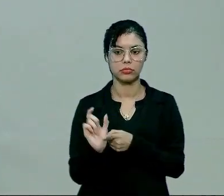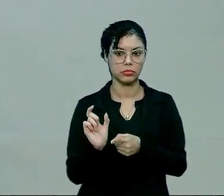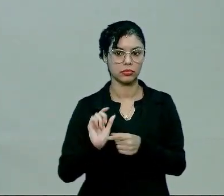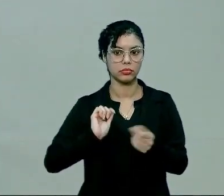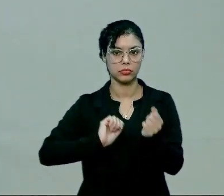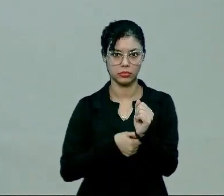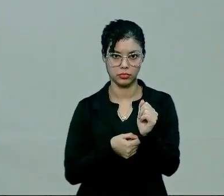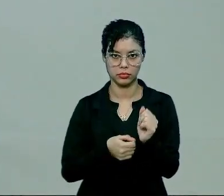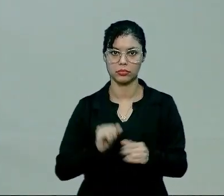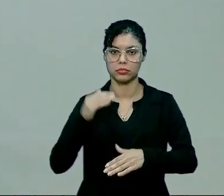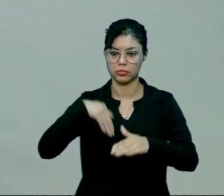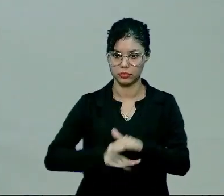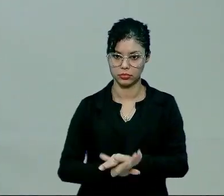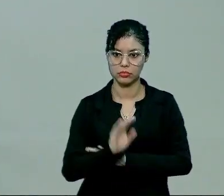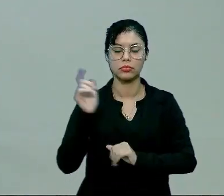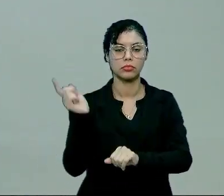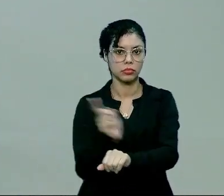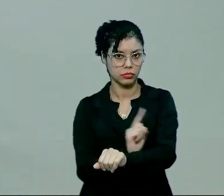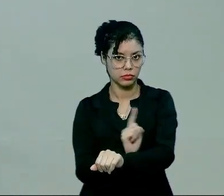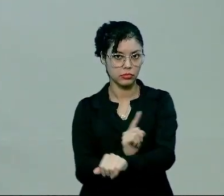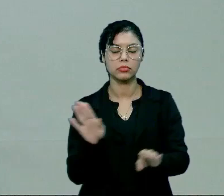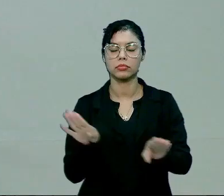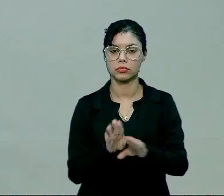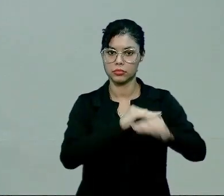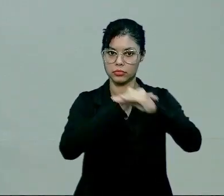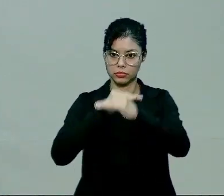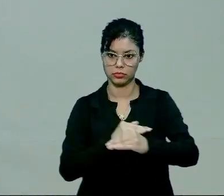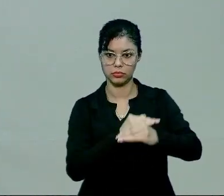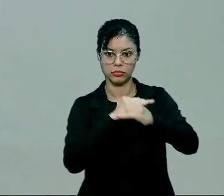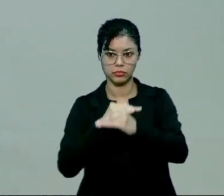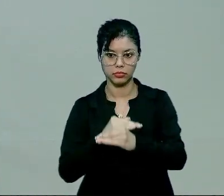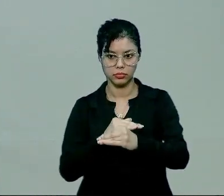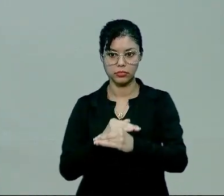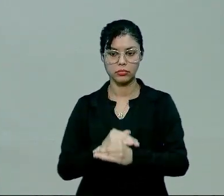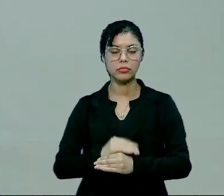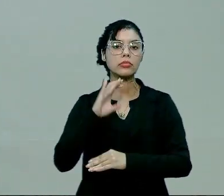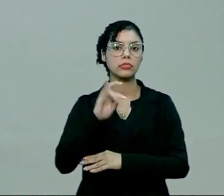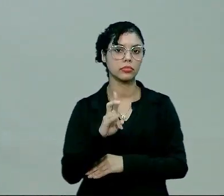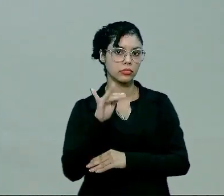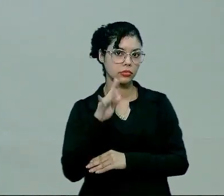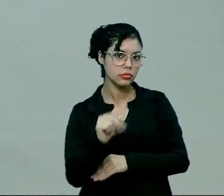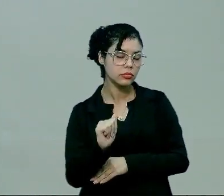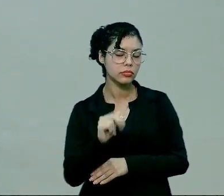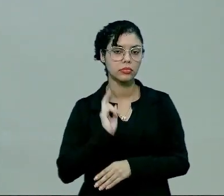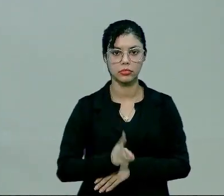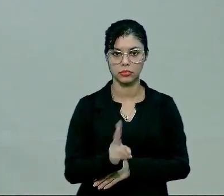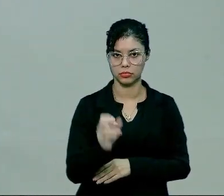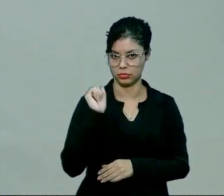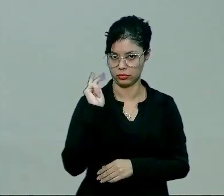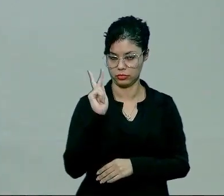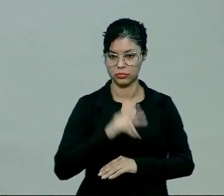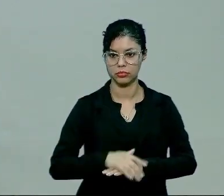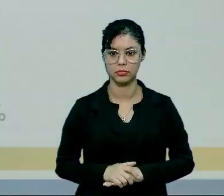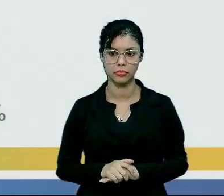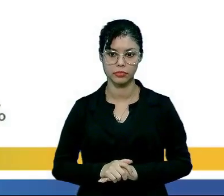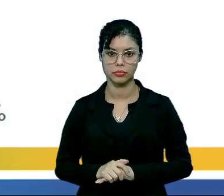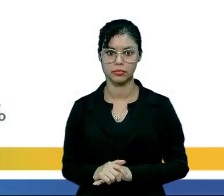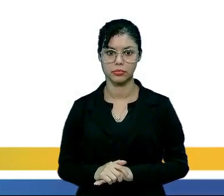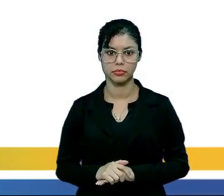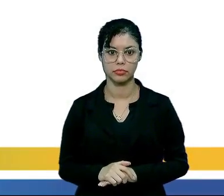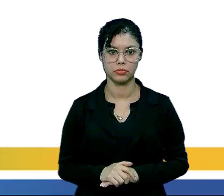palavras-chave que nós vamos guardar. Velocidade igual e concentração constante. Perfeito? Vamos